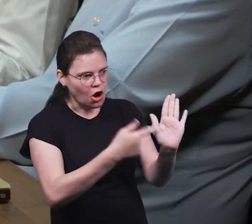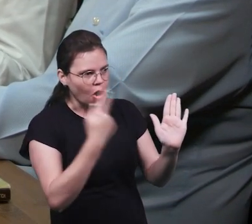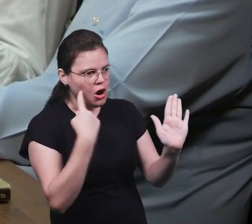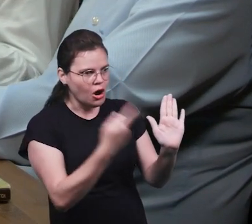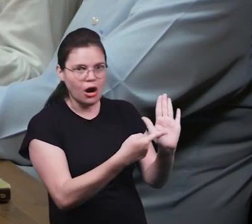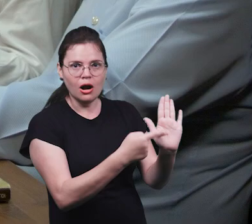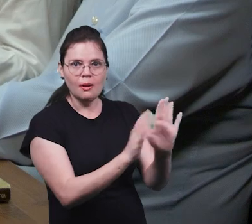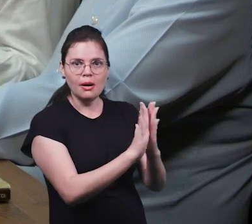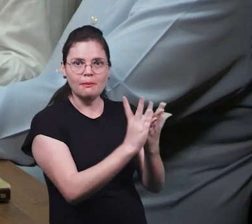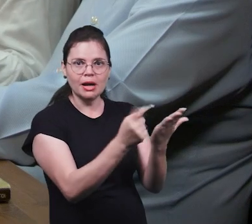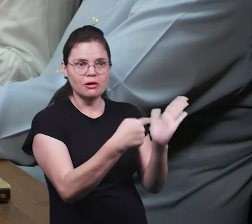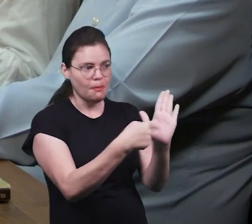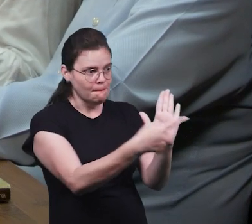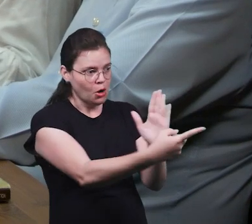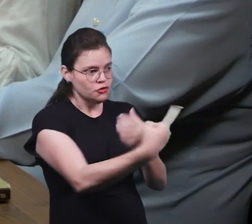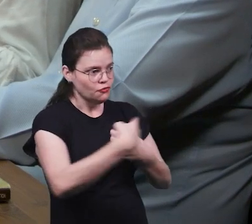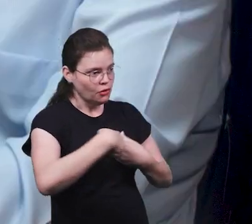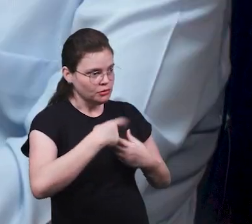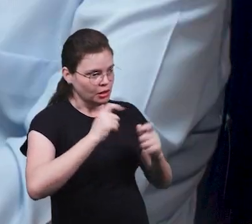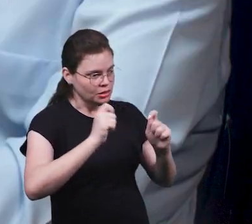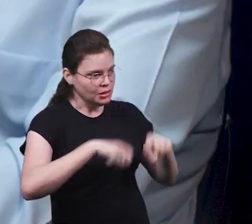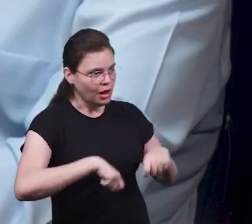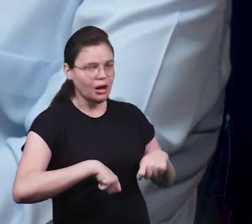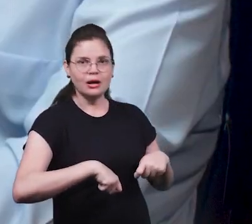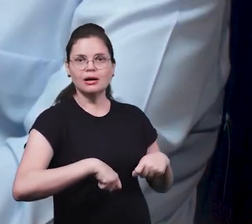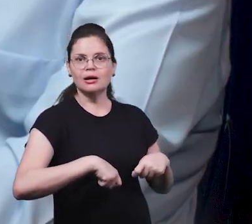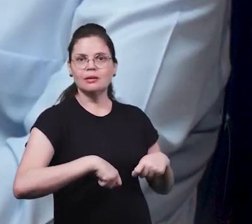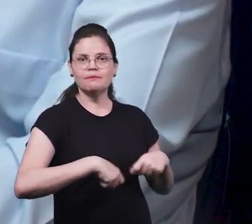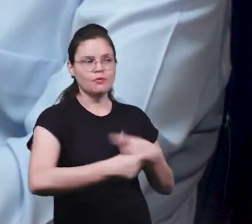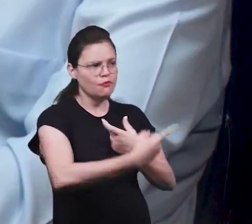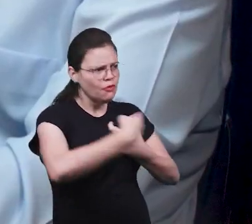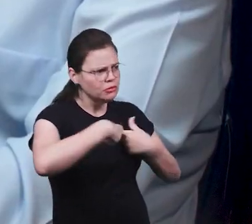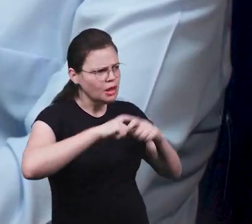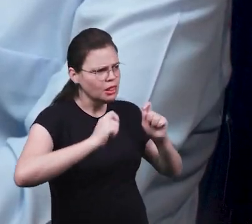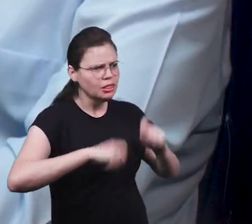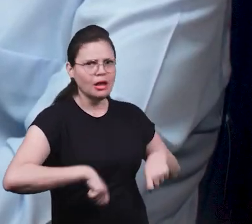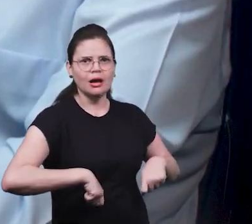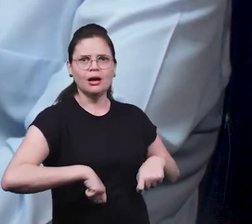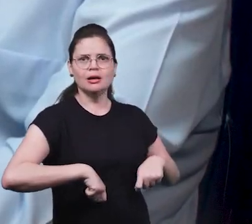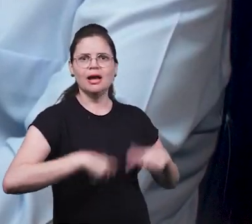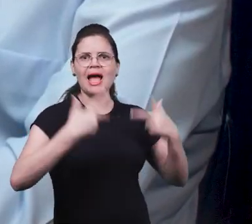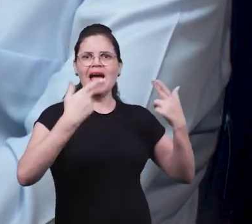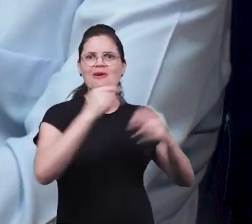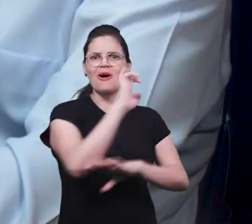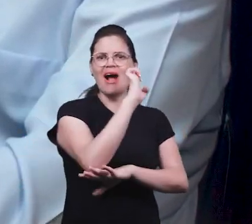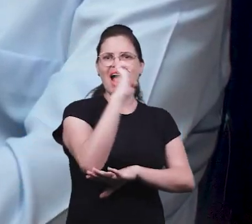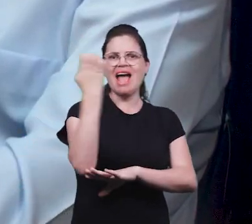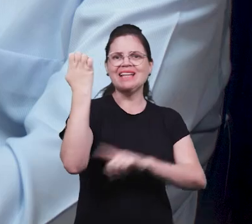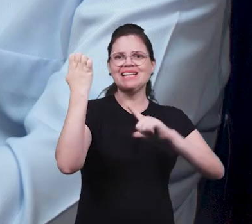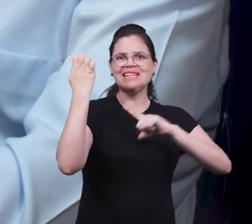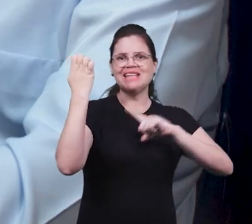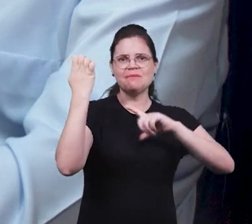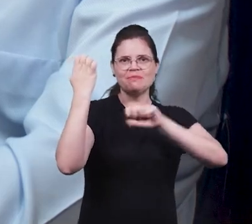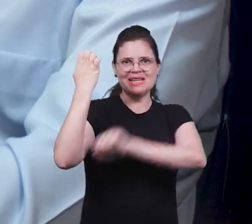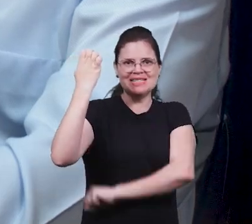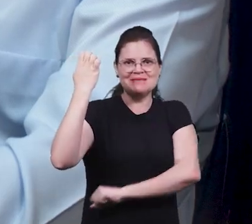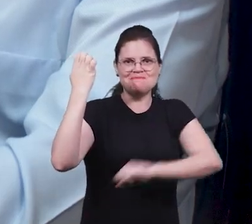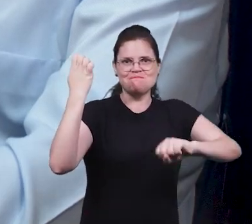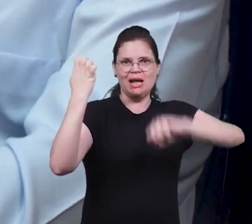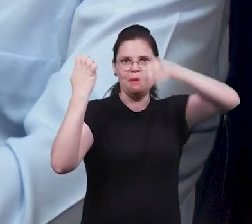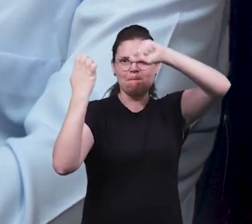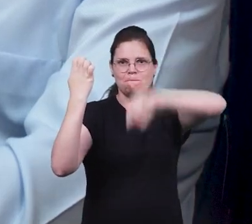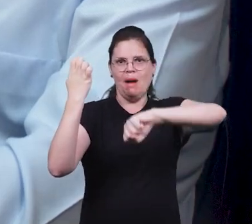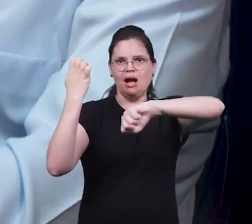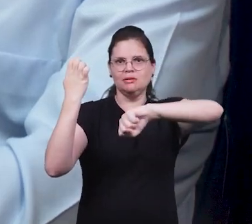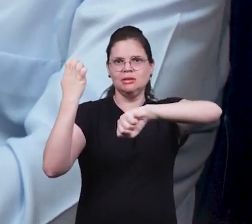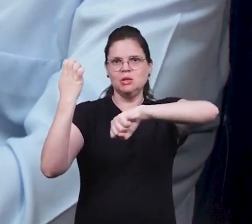pode voltar ao Éden pela espada. A espada flamejante. Expulsou o homem, botou a espada flamejante. Você tem que passar pela palavra. Se você não